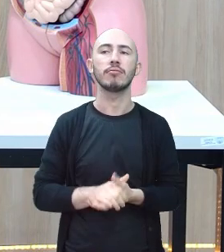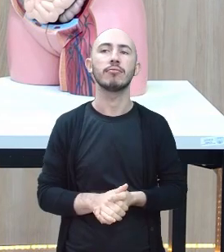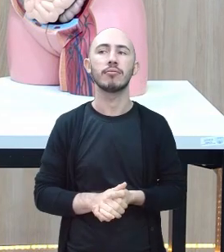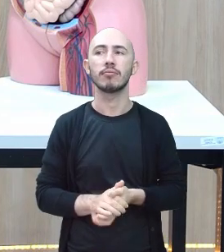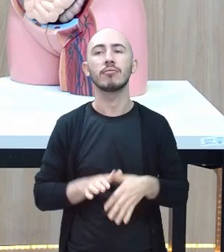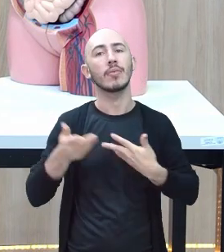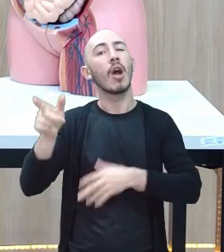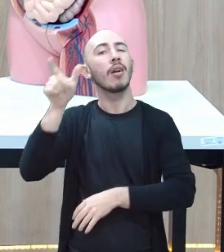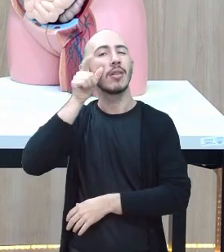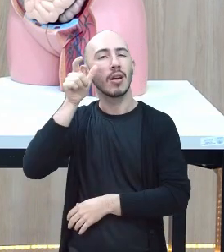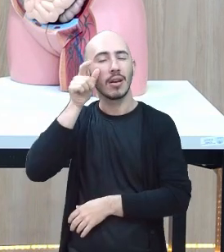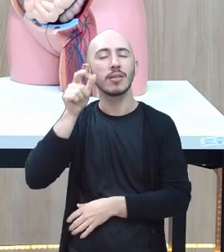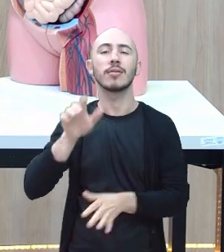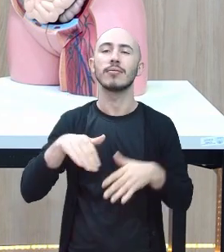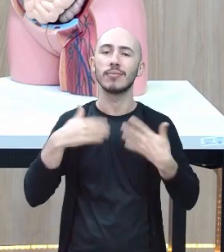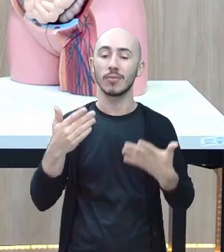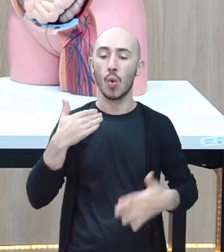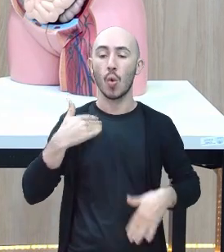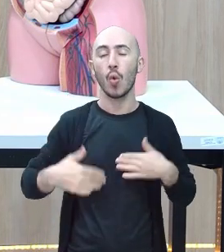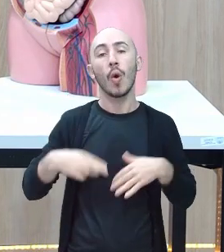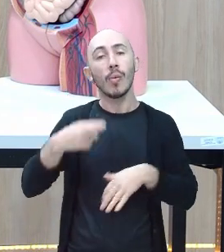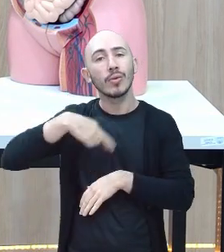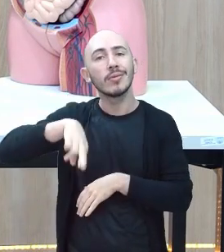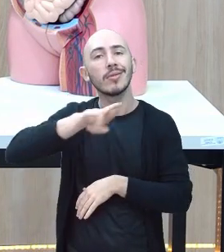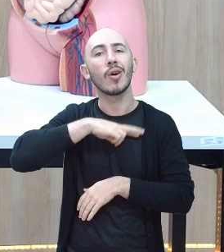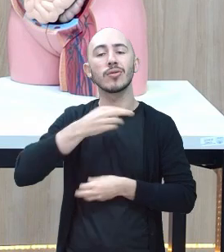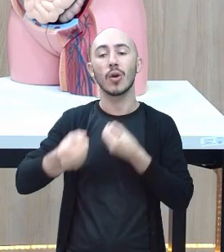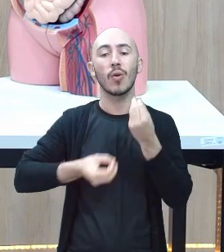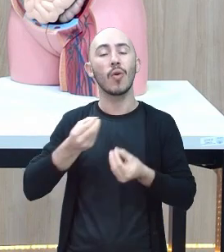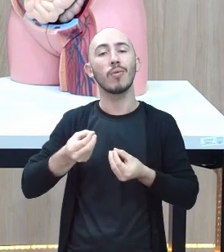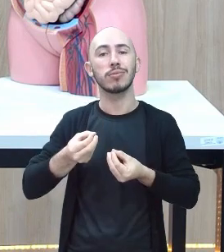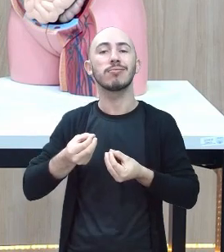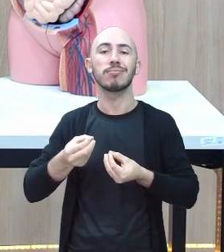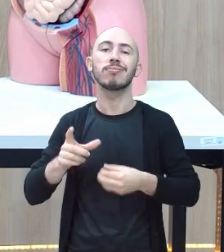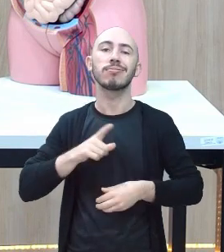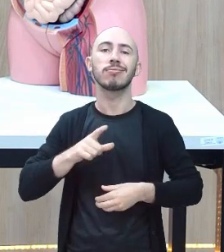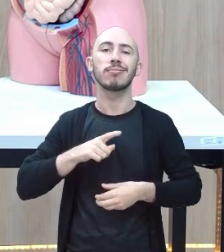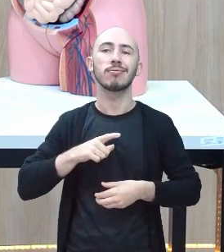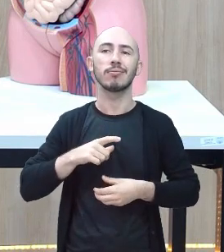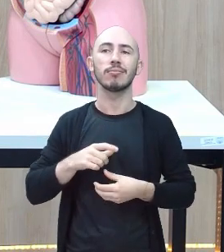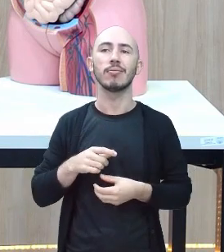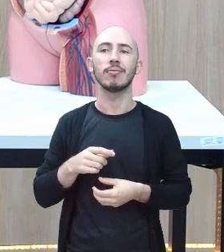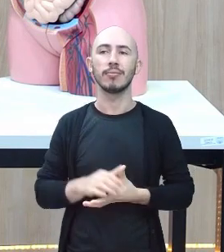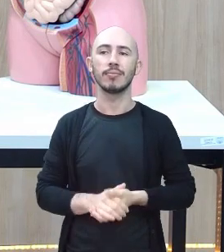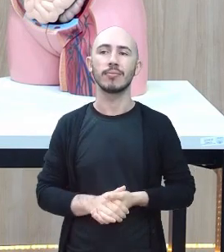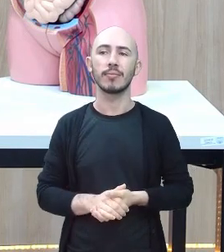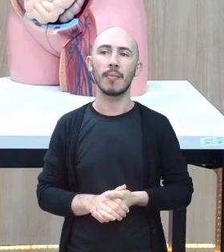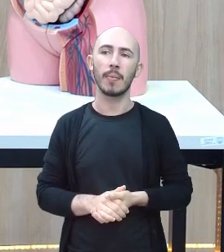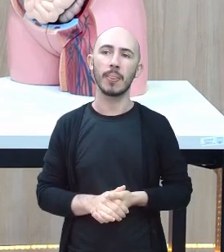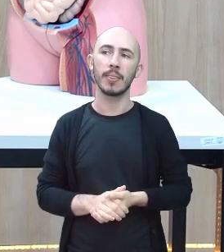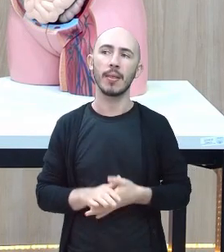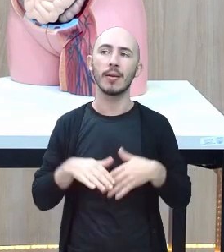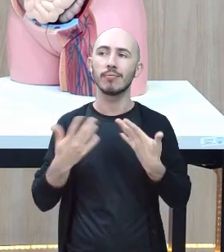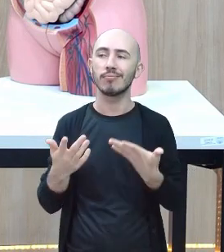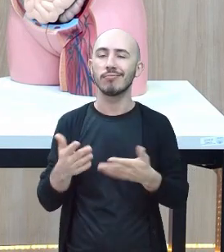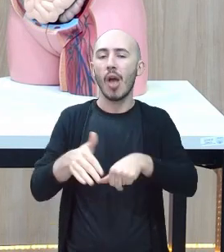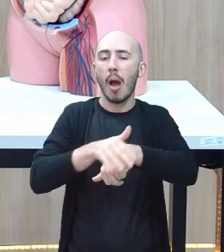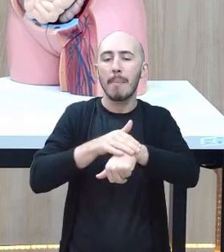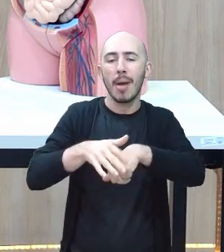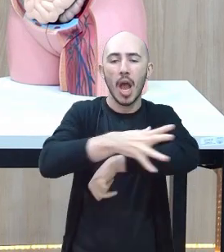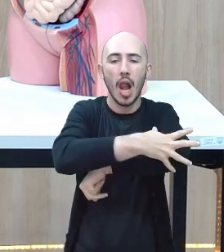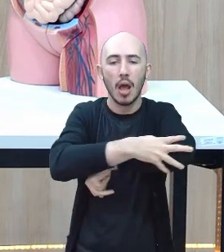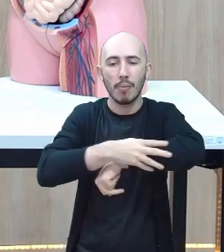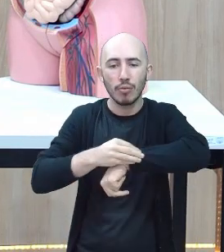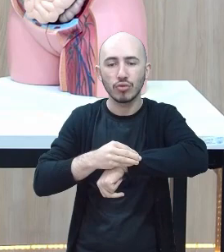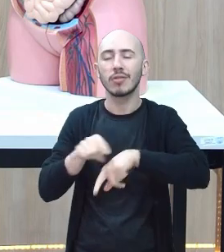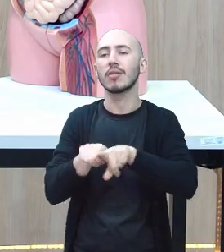Bem interessante, não é? O nosso corpo, como ele é constituído? Constituído de muitos pele, músculo e